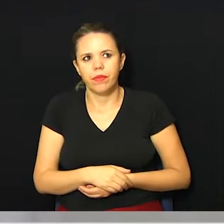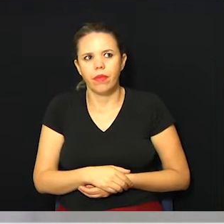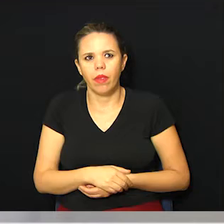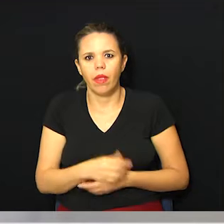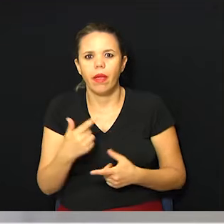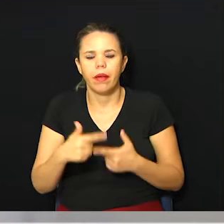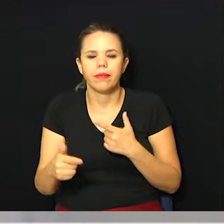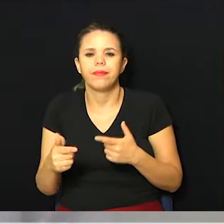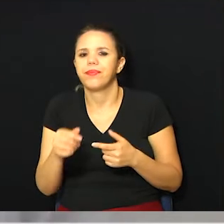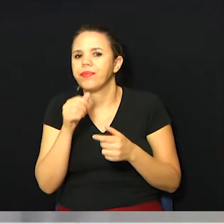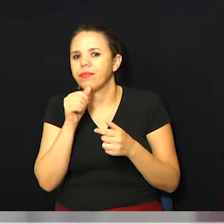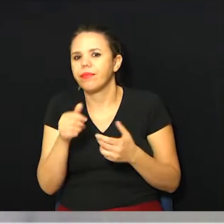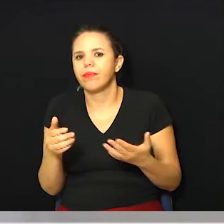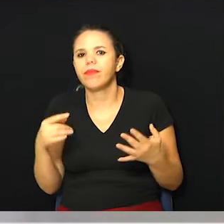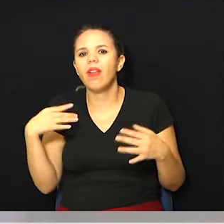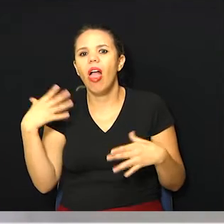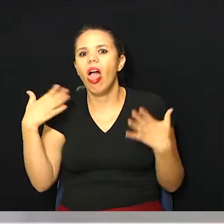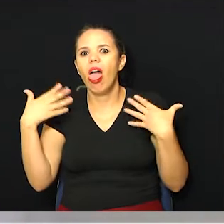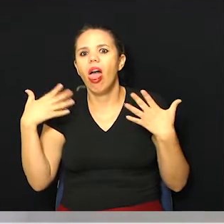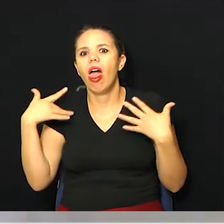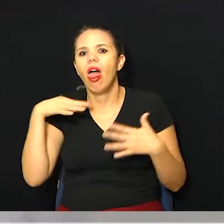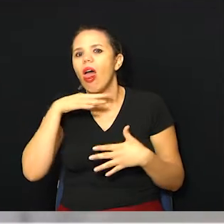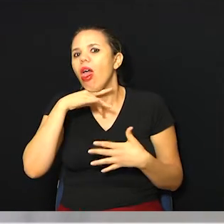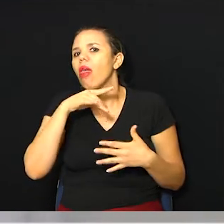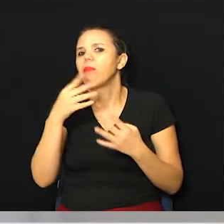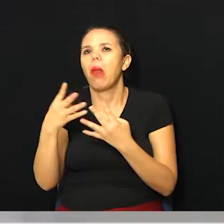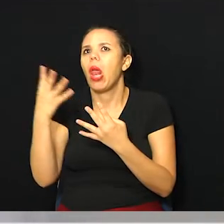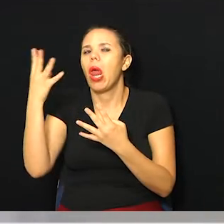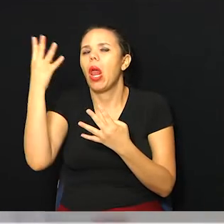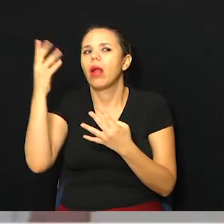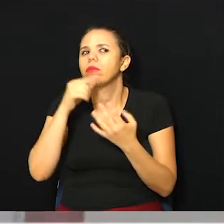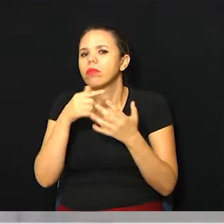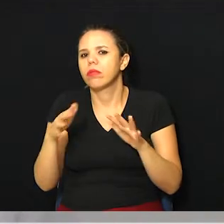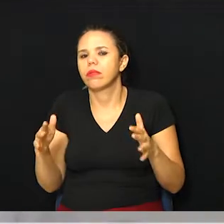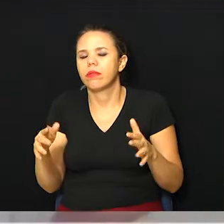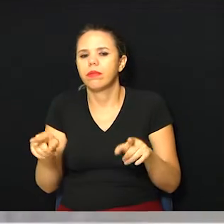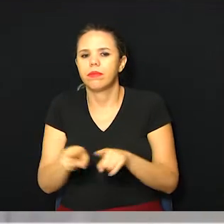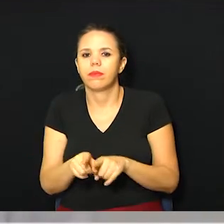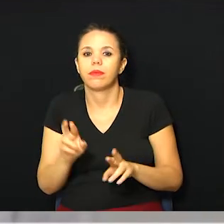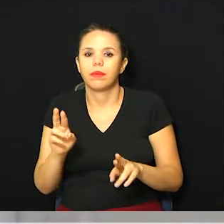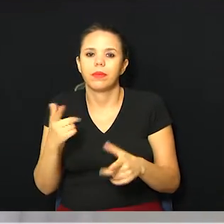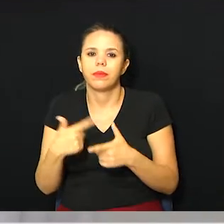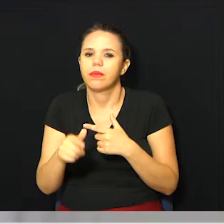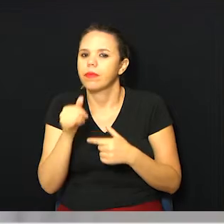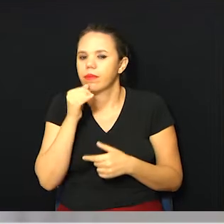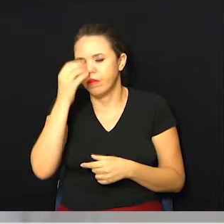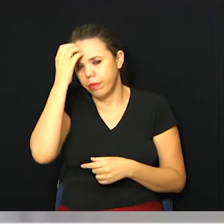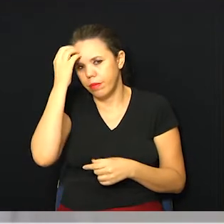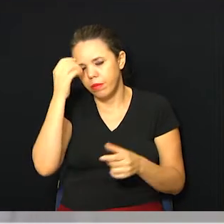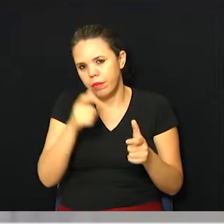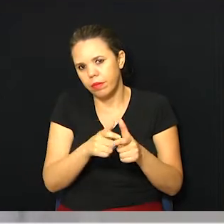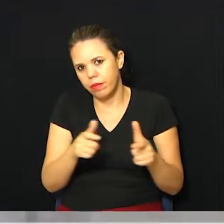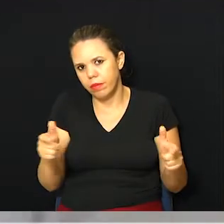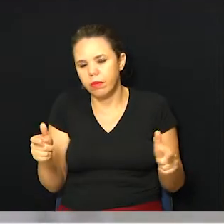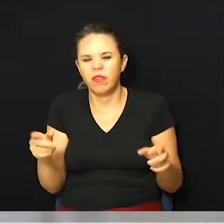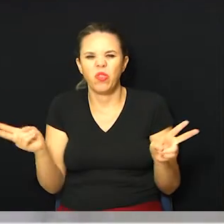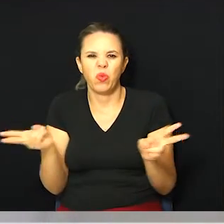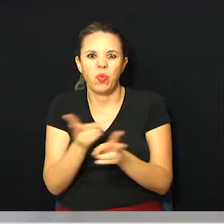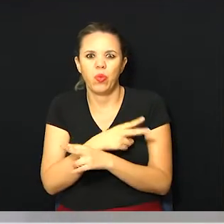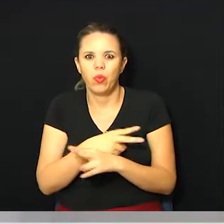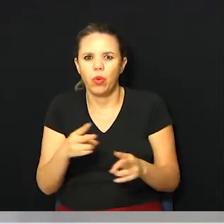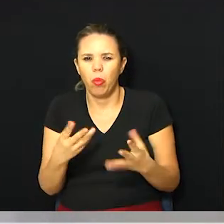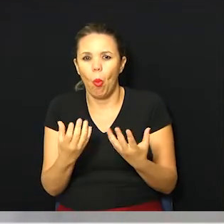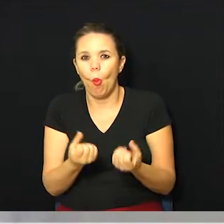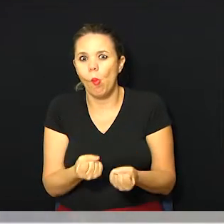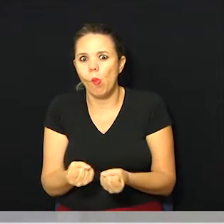de calor que é realizado pela atmosfera e pelos oceanos, a gente pode esperar, por exemplo, o aumento de eventos extremos, secas